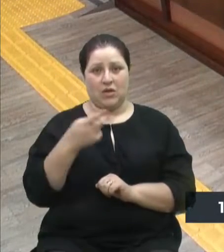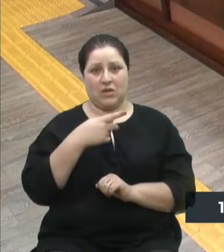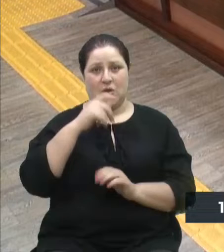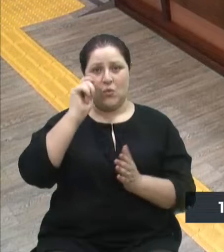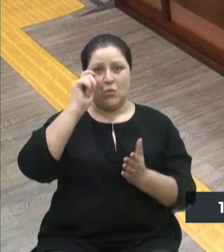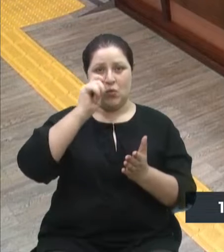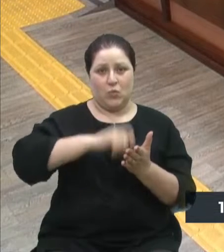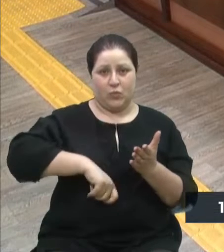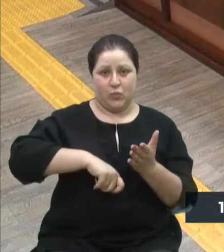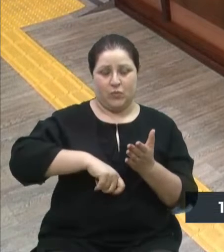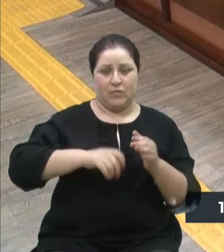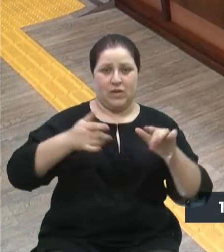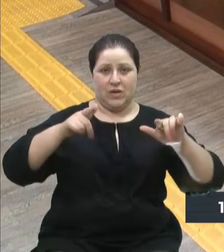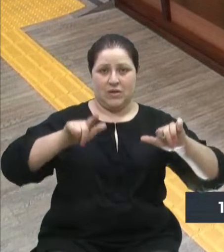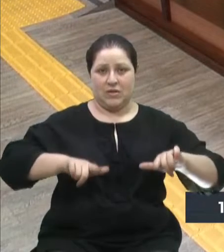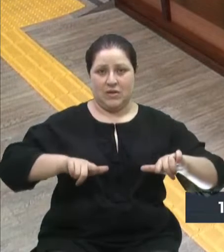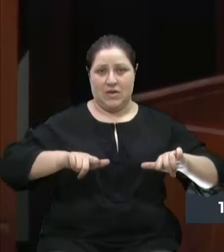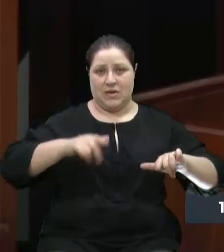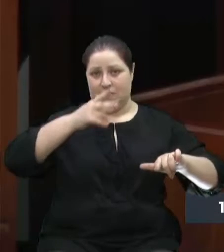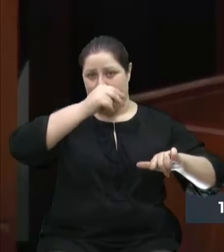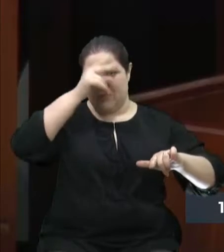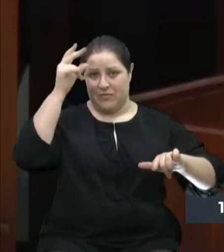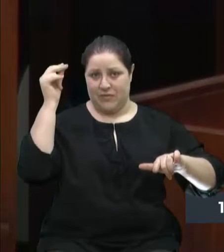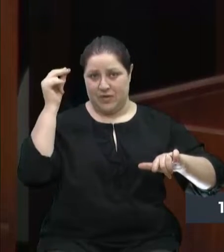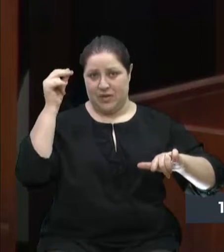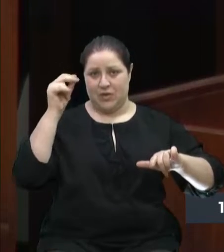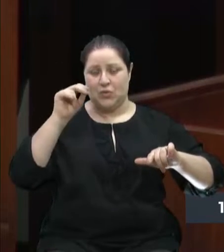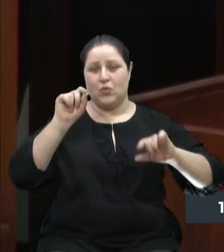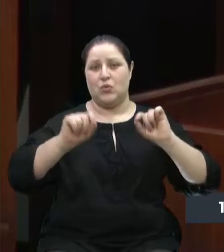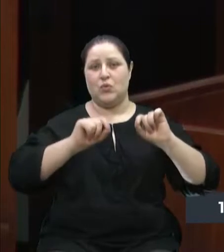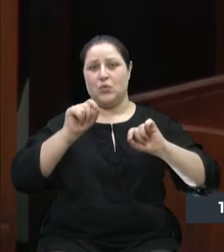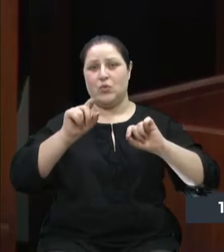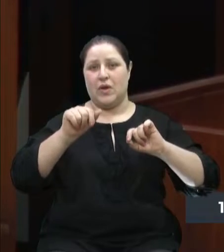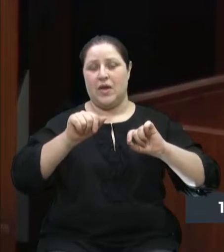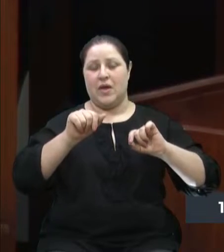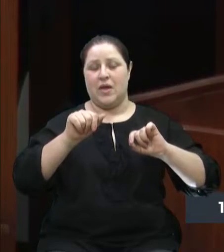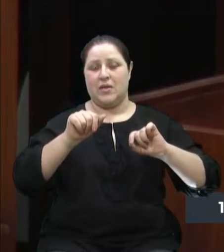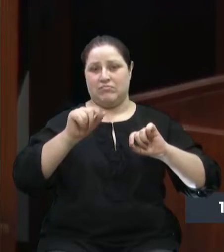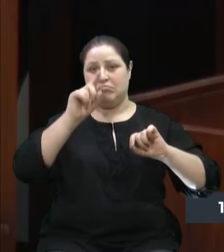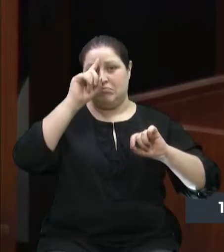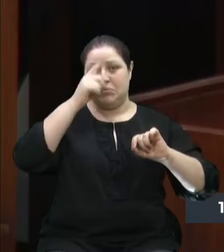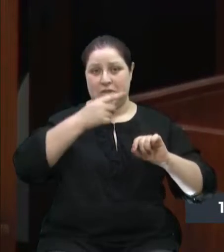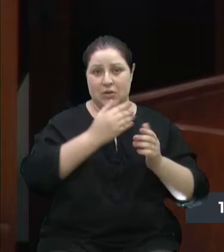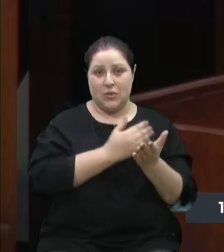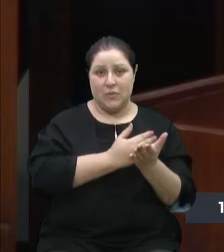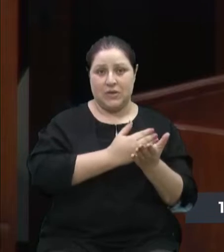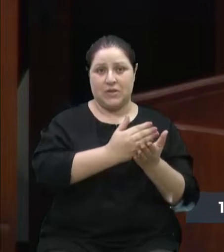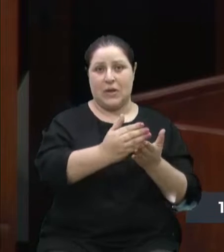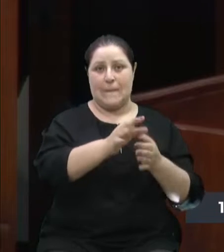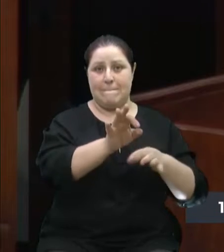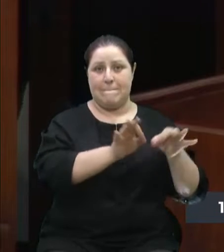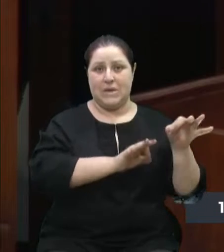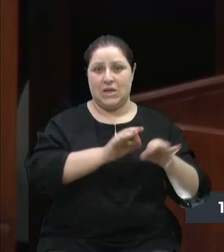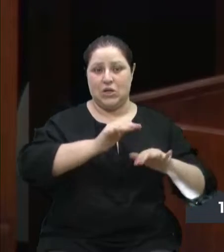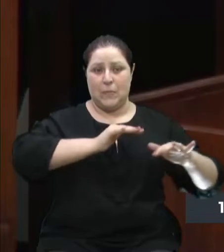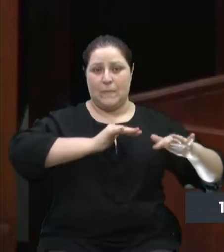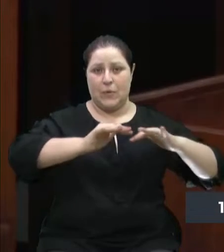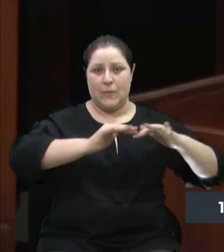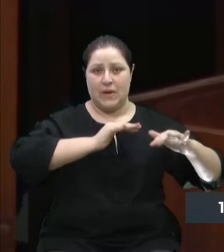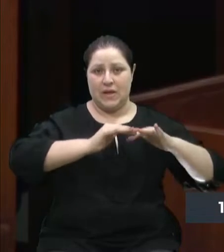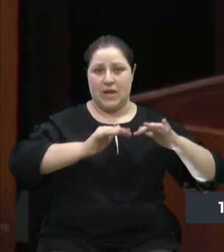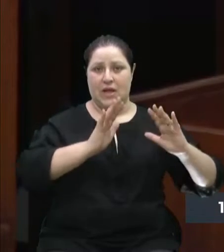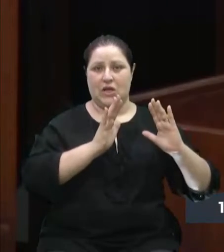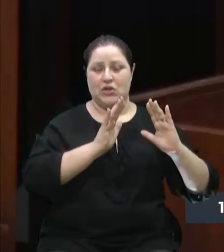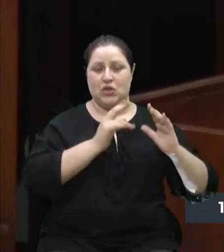do prefeito da ordem de início do Plano de Mobilidade Urbana. Esse plano de mobilidade urbana, só para quem está em